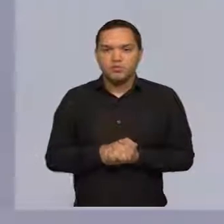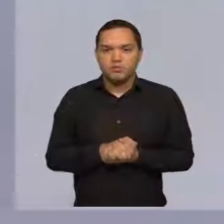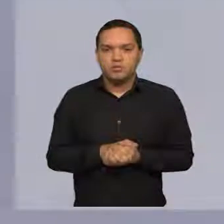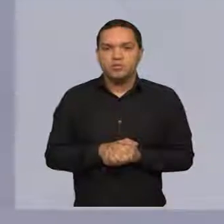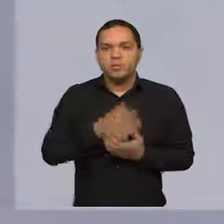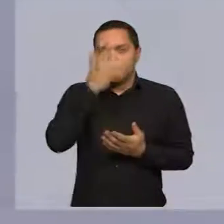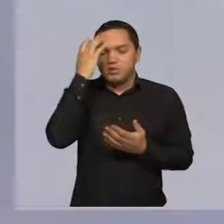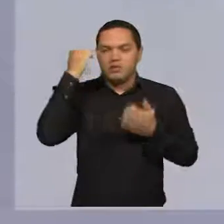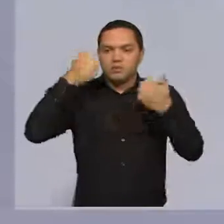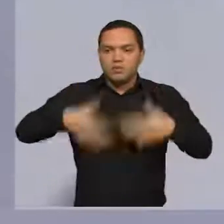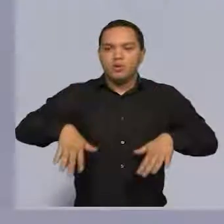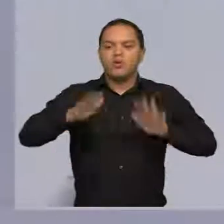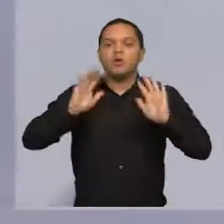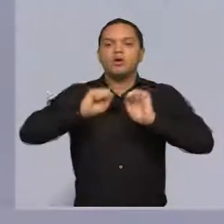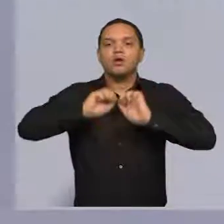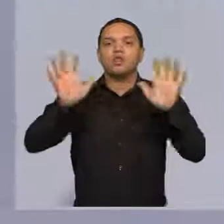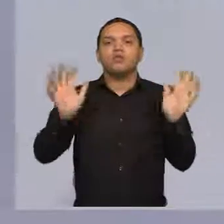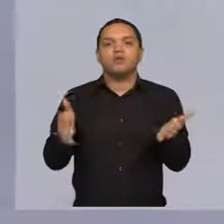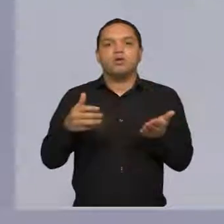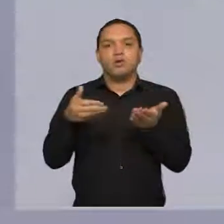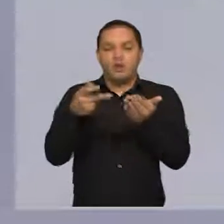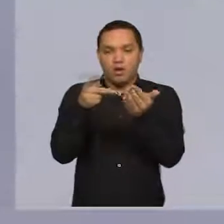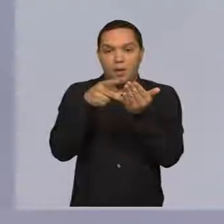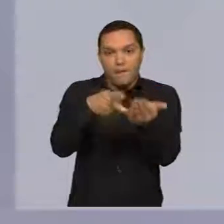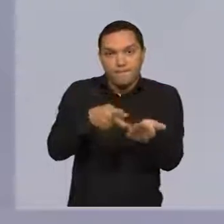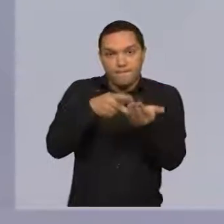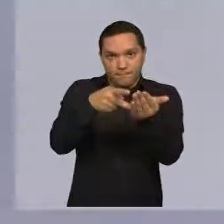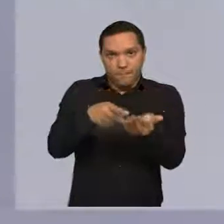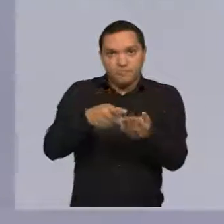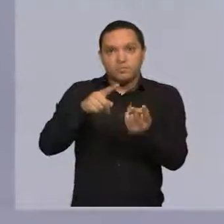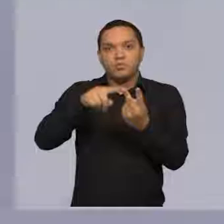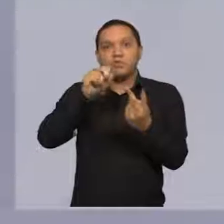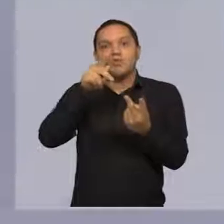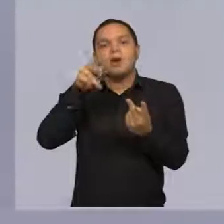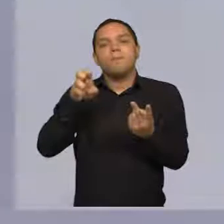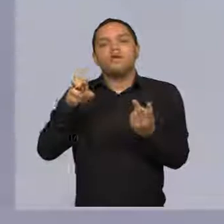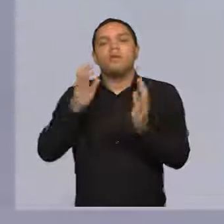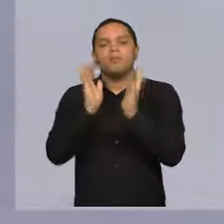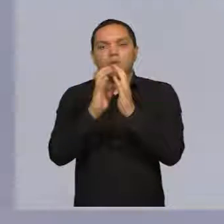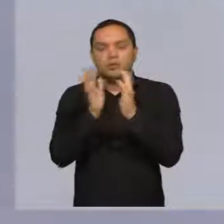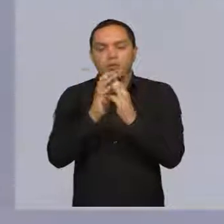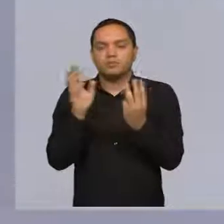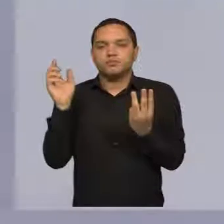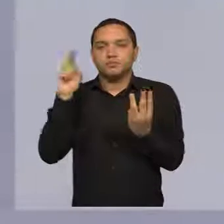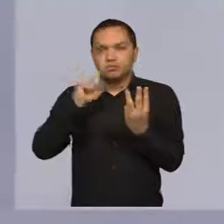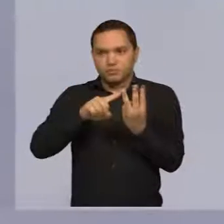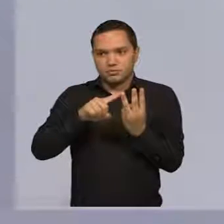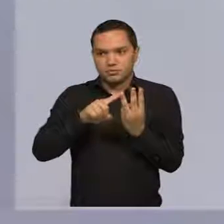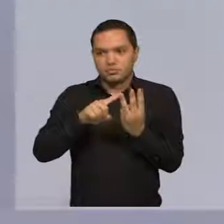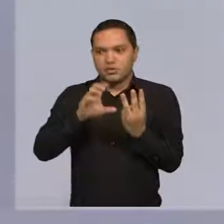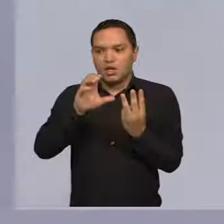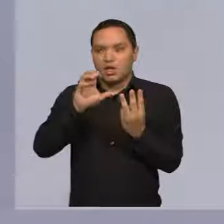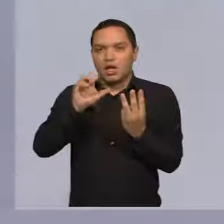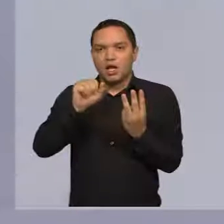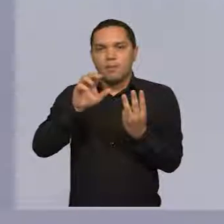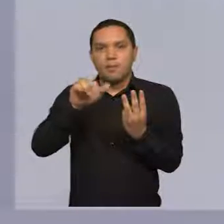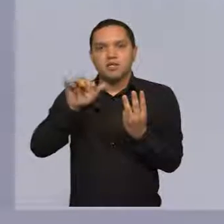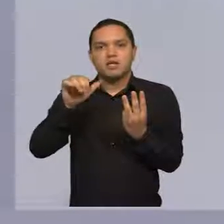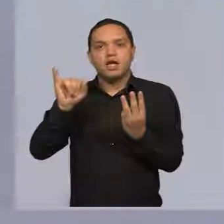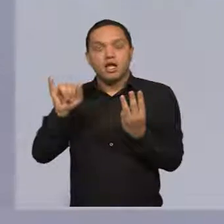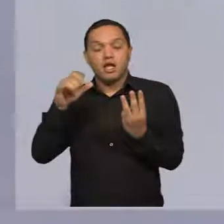aqui muito bem. Você tem Pecém no Ceará, você tem Suape no Pernambuco, Camaçari na Bahia. Você tem Camaçari na